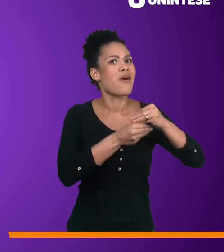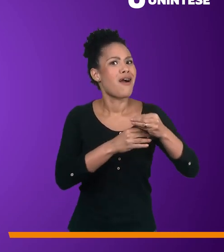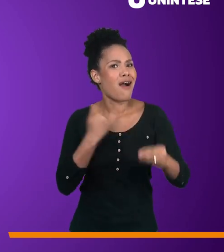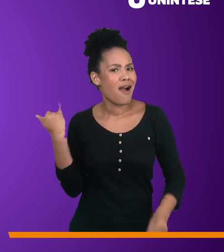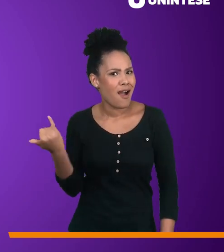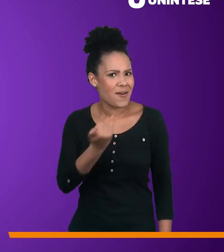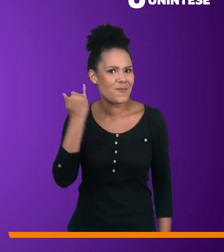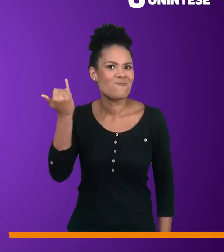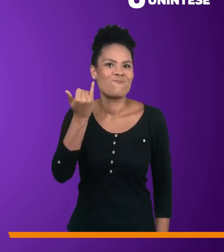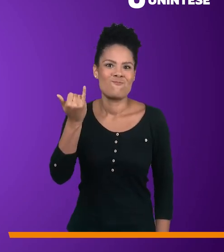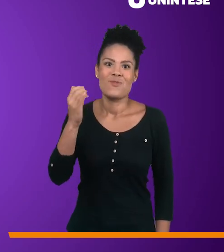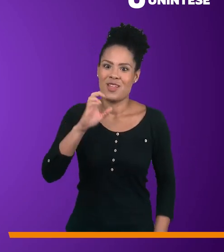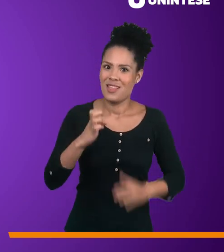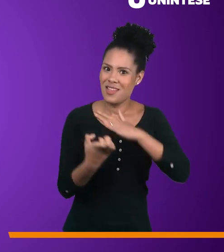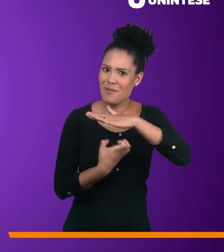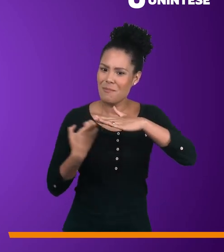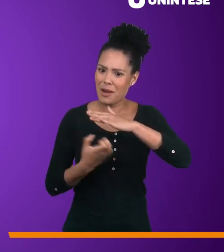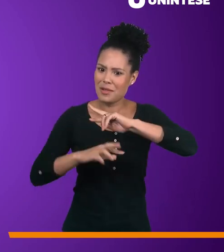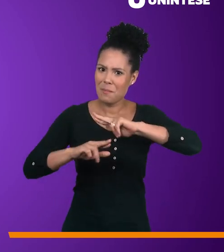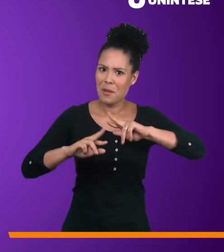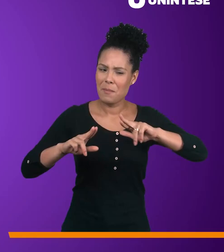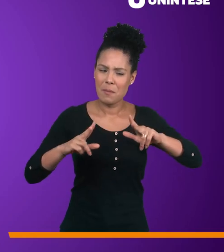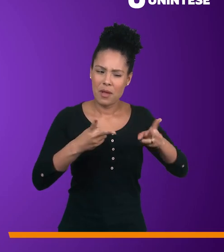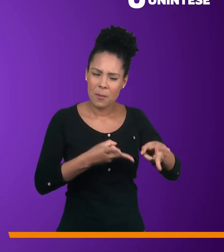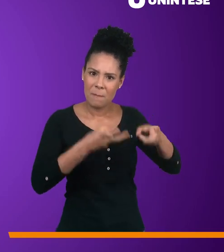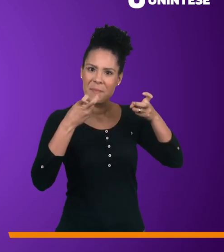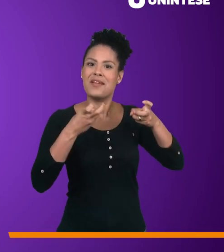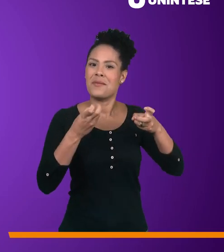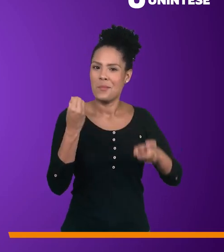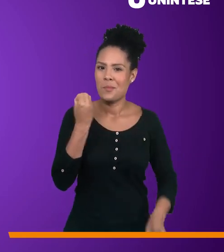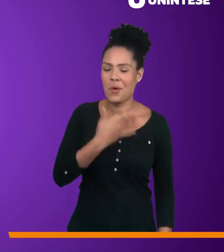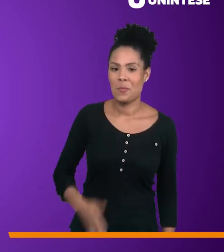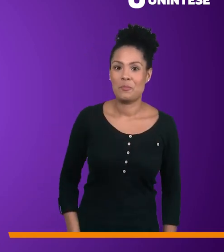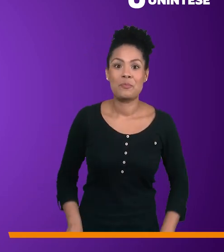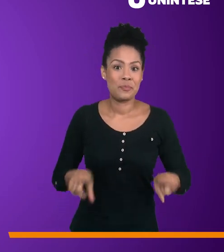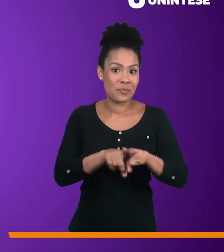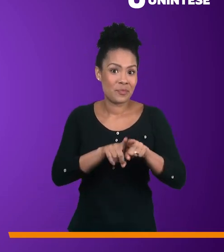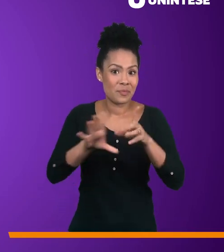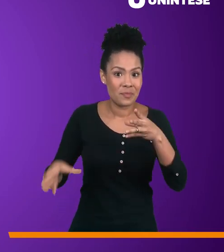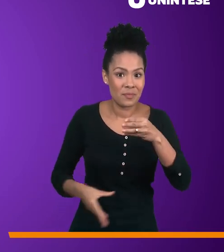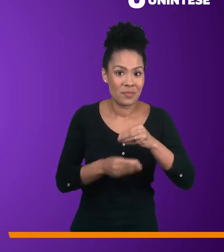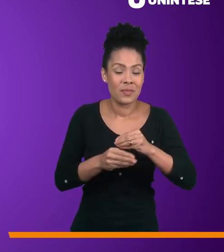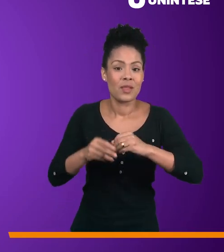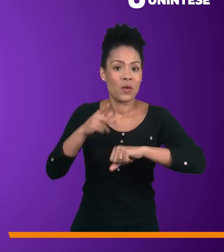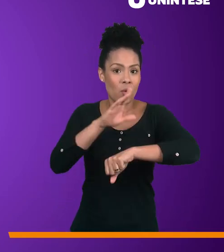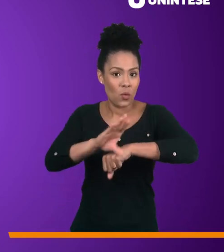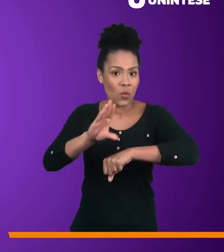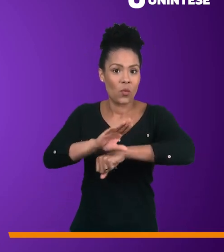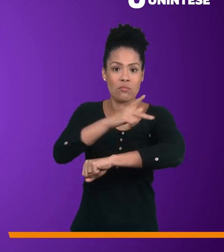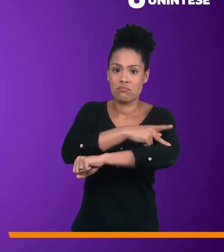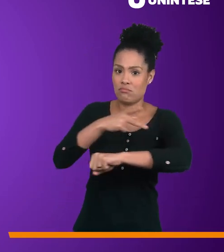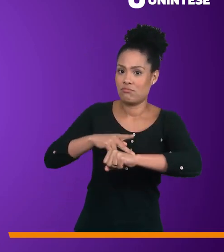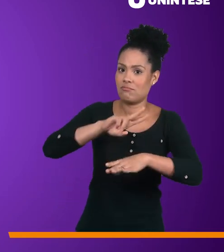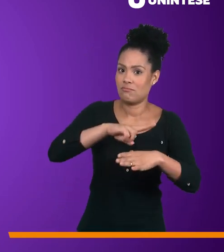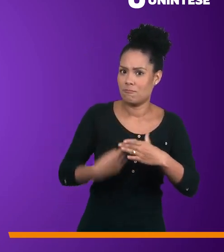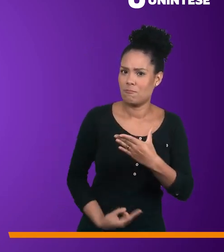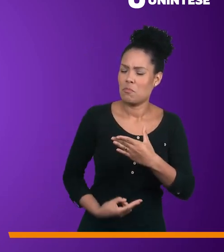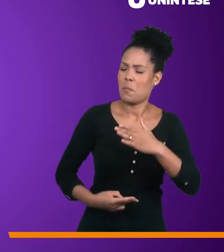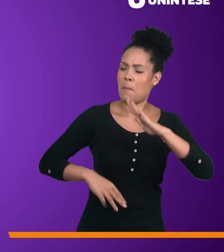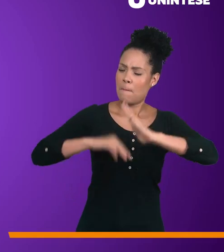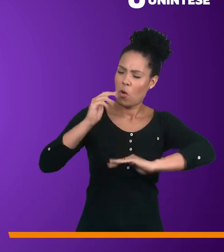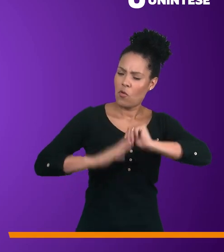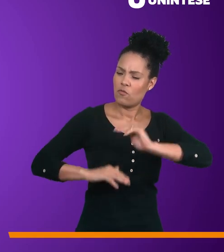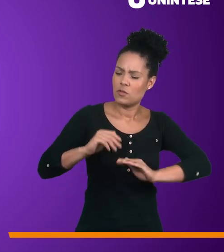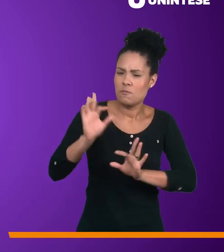diferencial na hora de buscar emprego. Para concluir, eu quero lembrar uma coisa. Curso de pedagogia bilingue da Uníndese